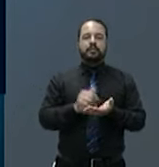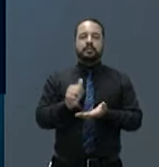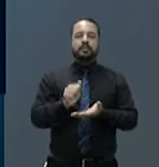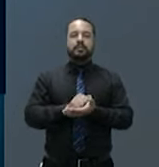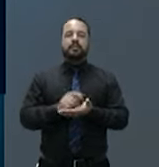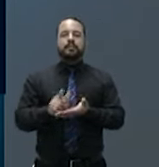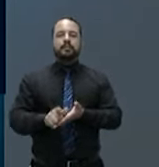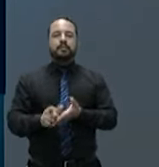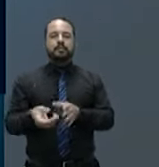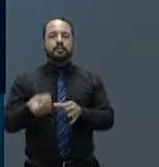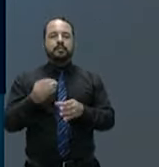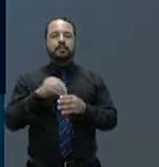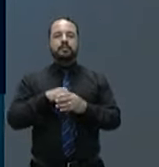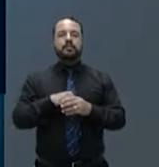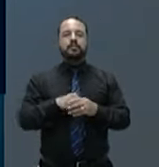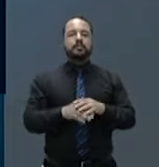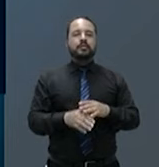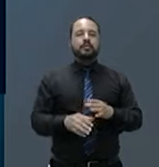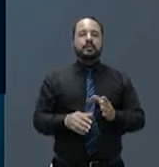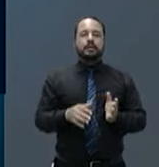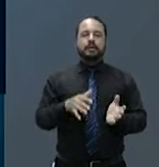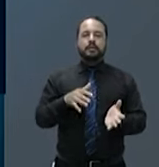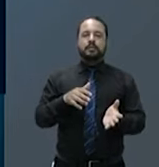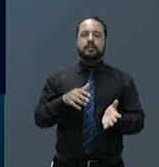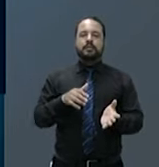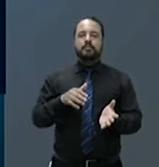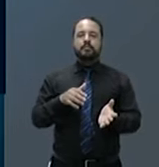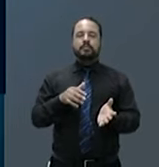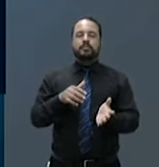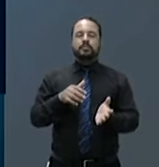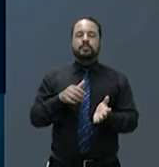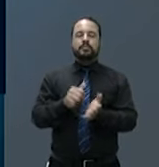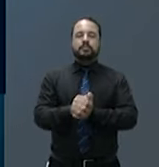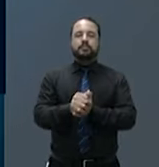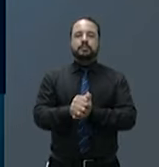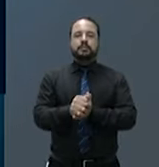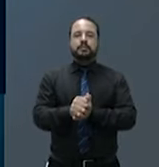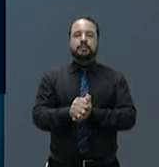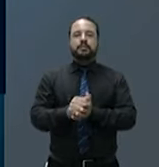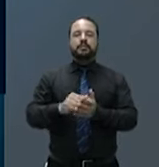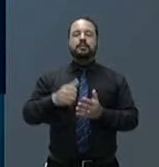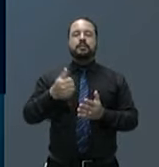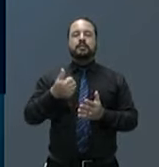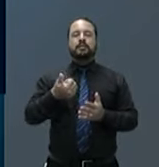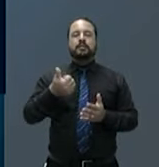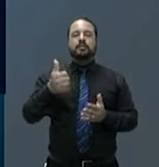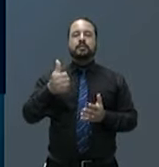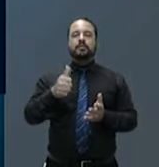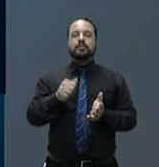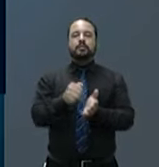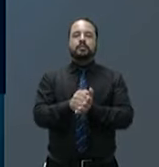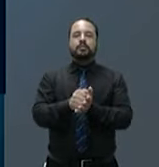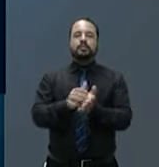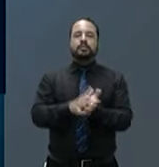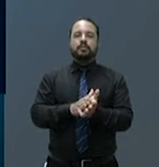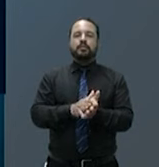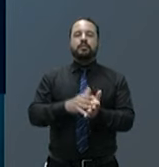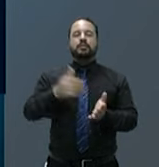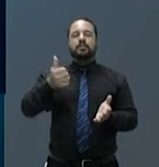fixação da multa 2021, parágrafo 4º, de forma sumária, sob a alegação de